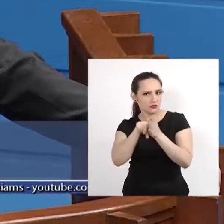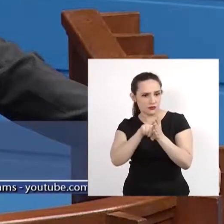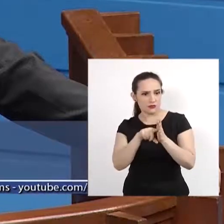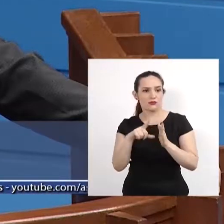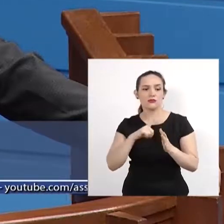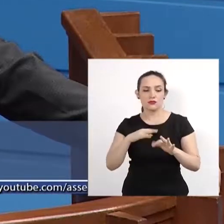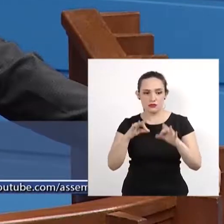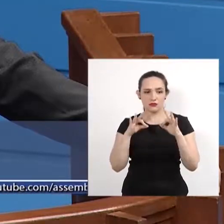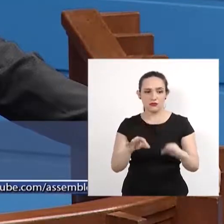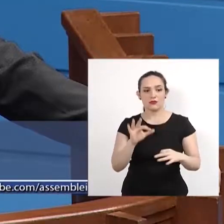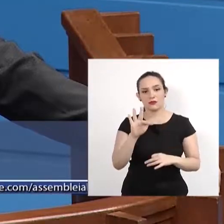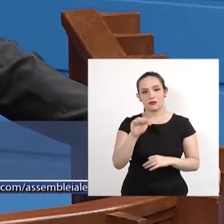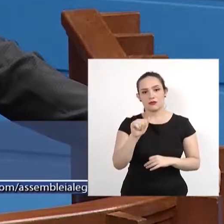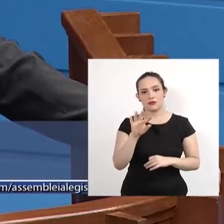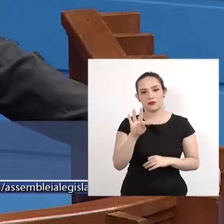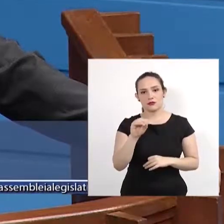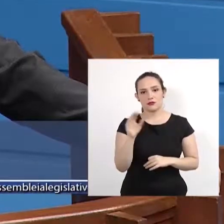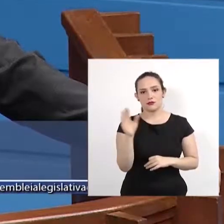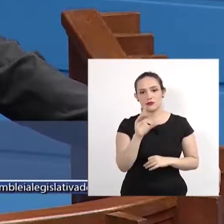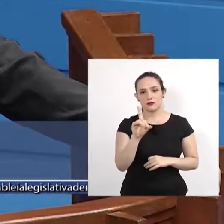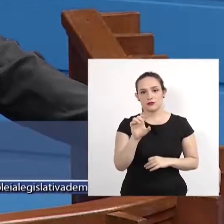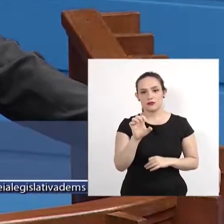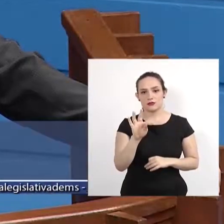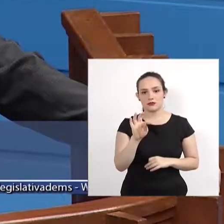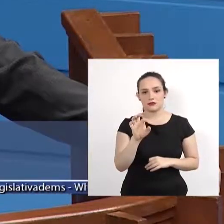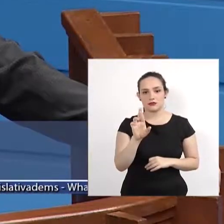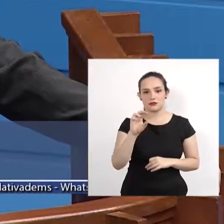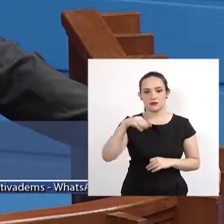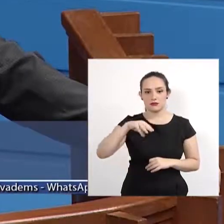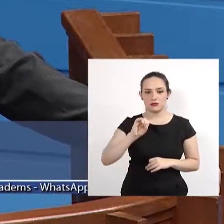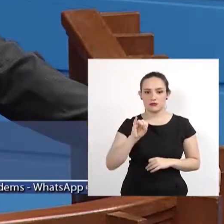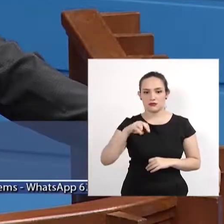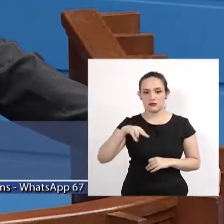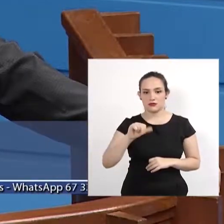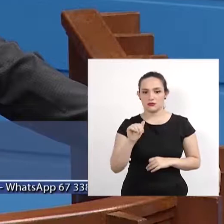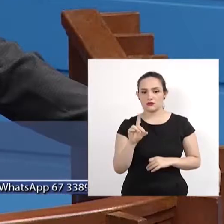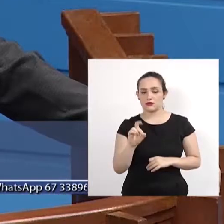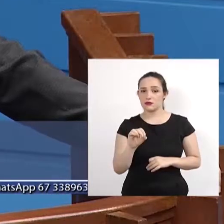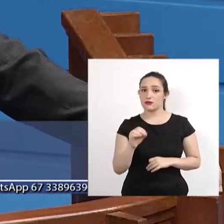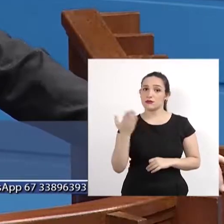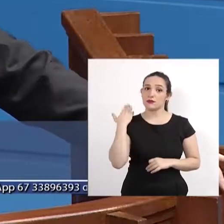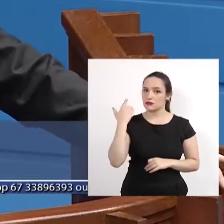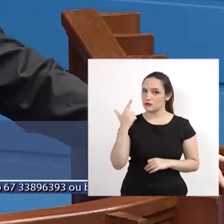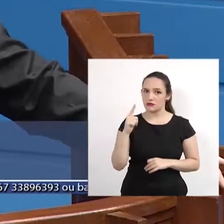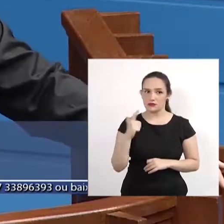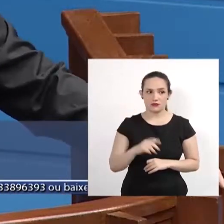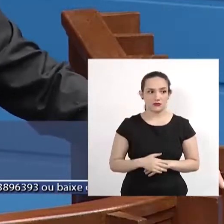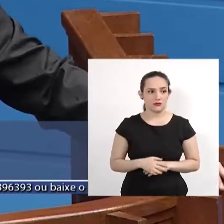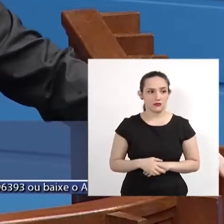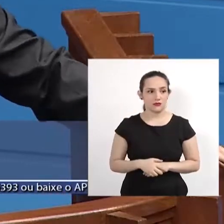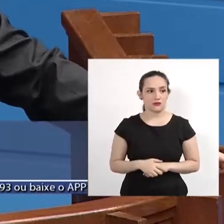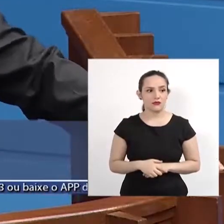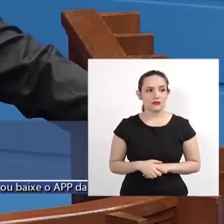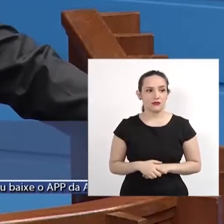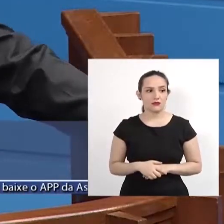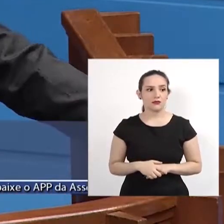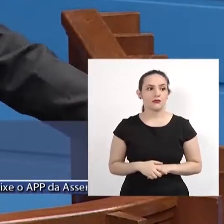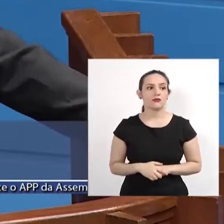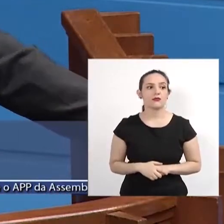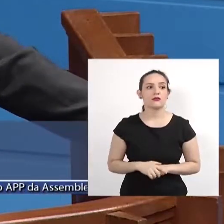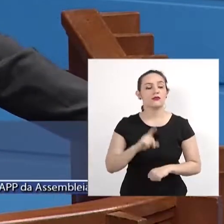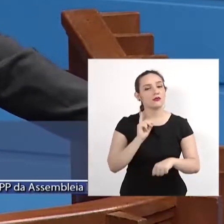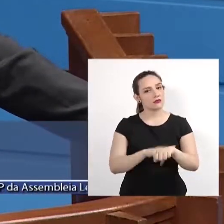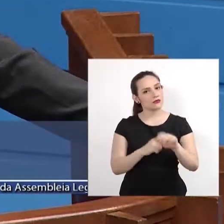determinado, coisa que não tínhamos antes. Logo quando foi proposta a primeira CPI